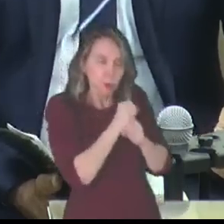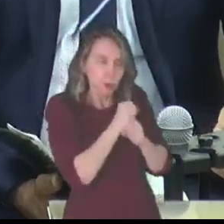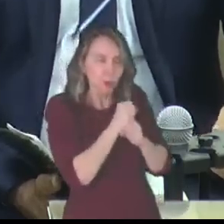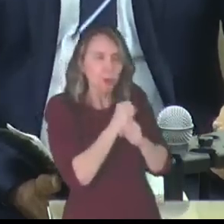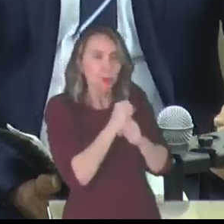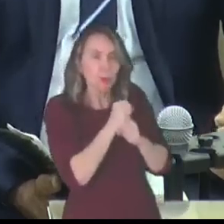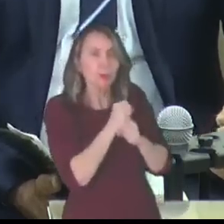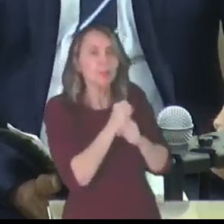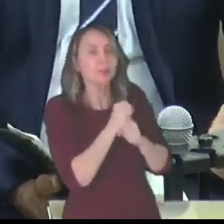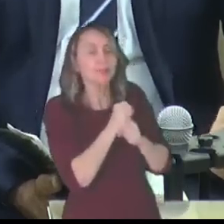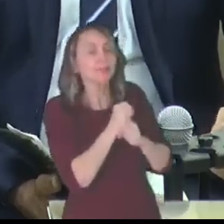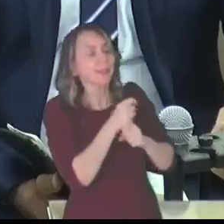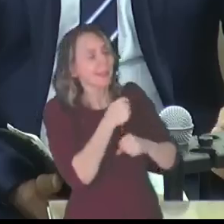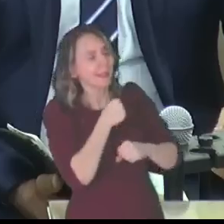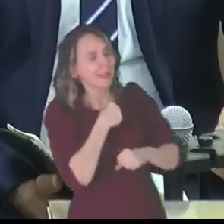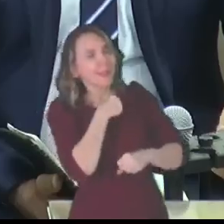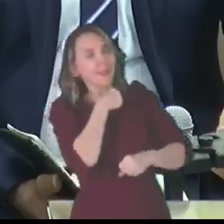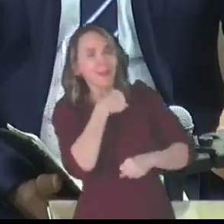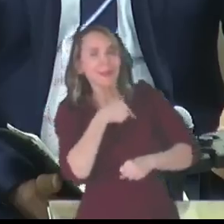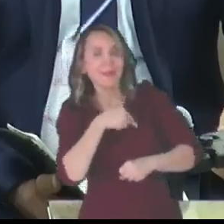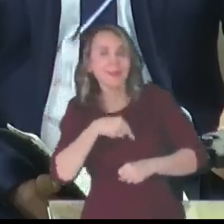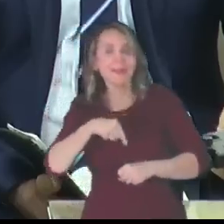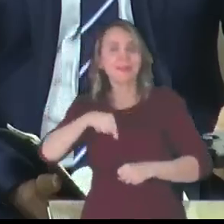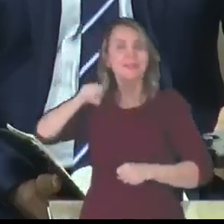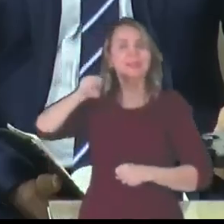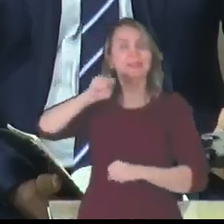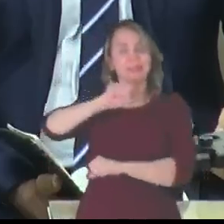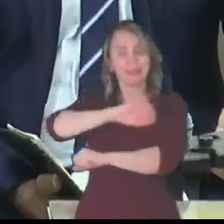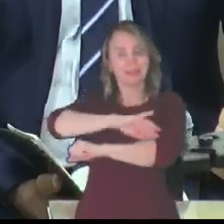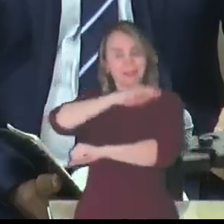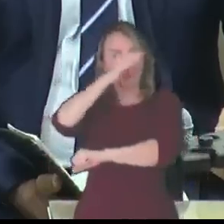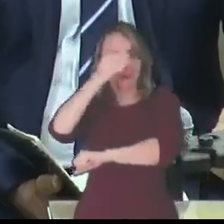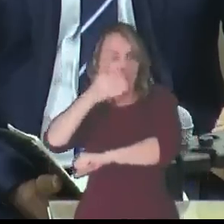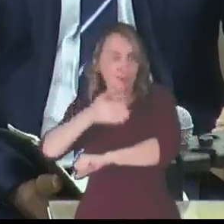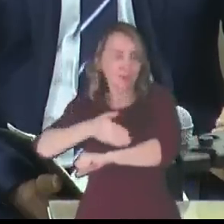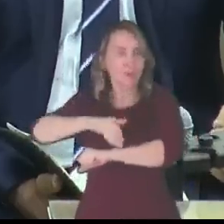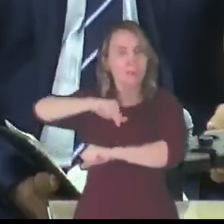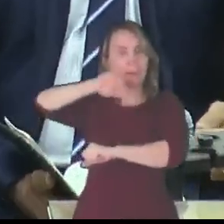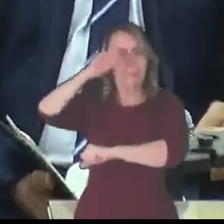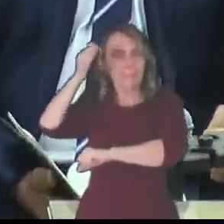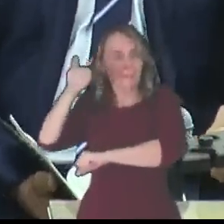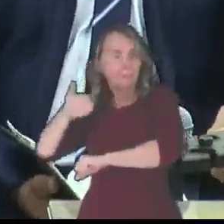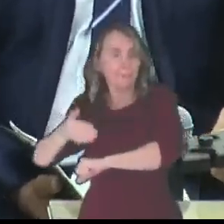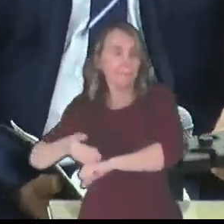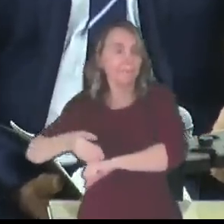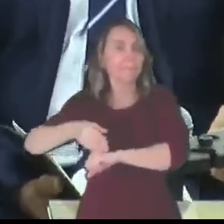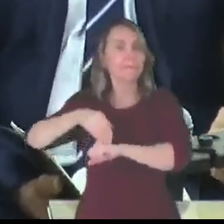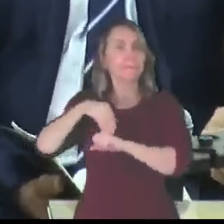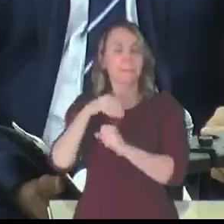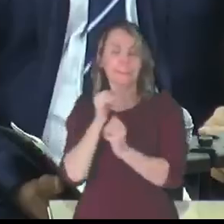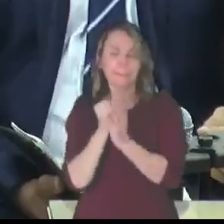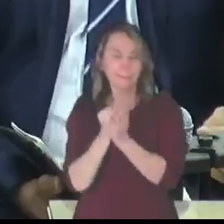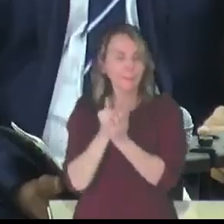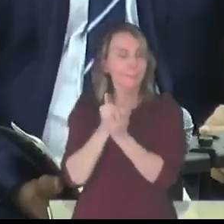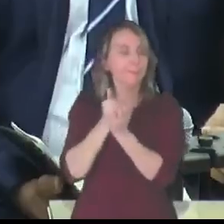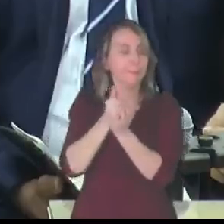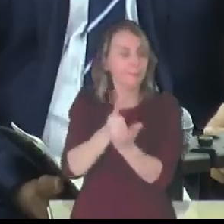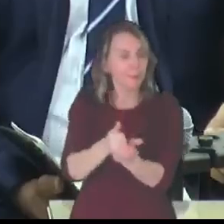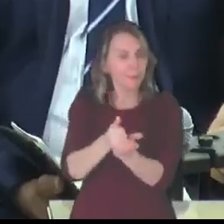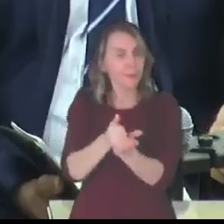ao roteiro da mirra e há um monte de que meus amados irmãos do excesso